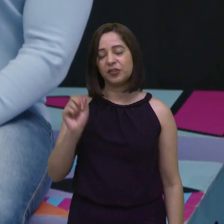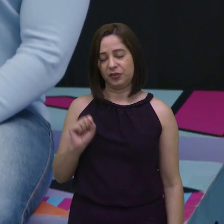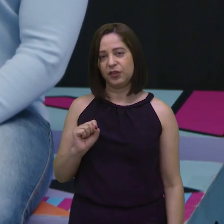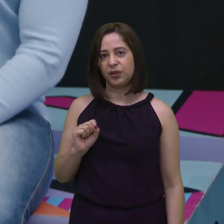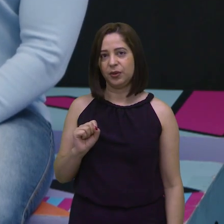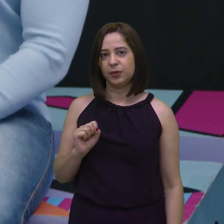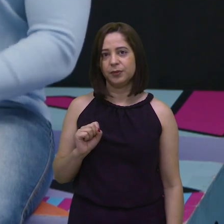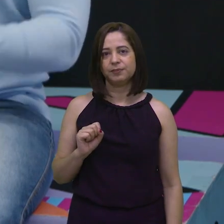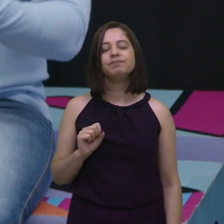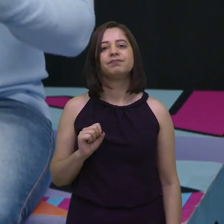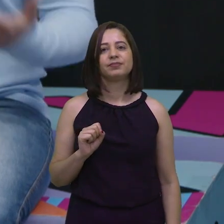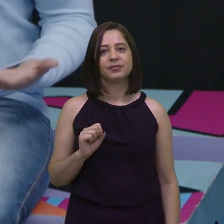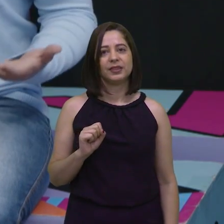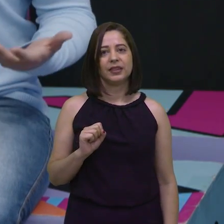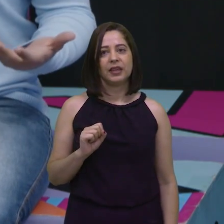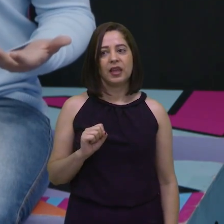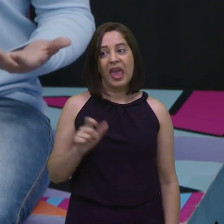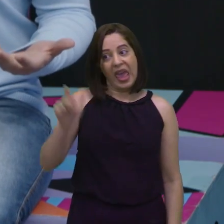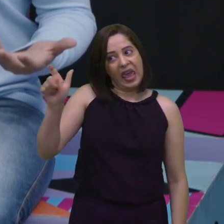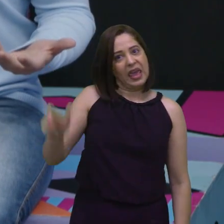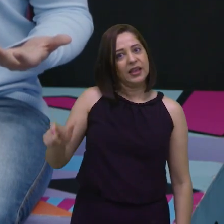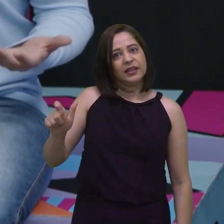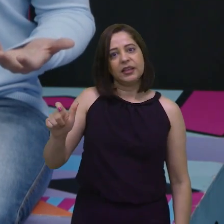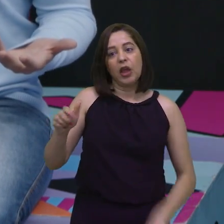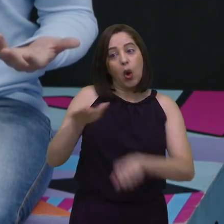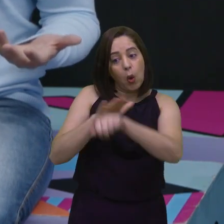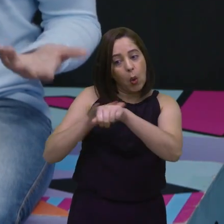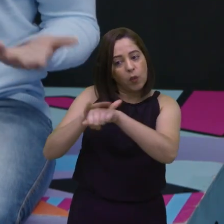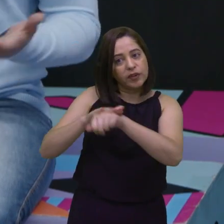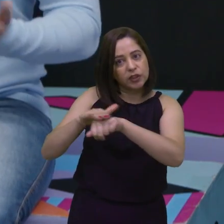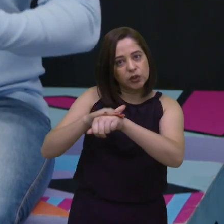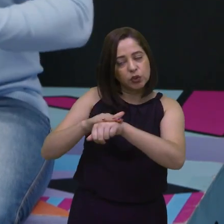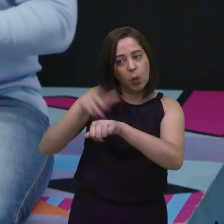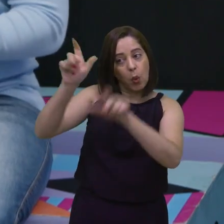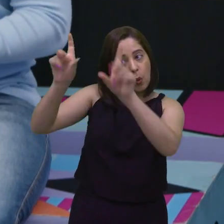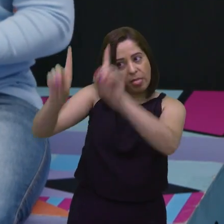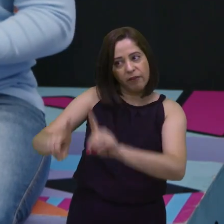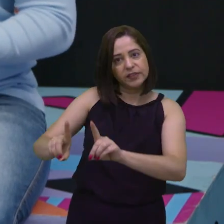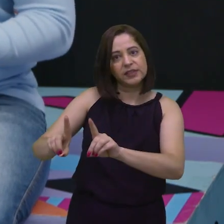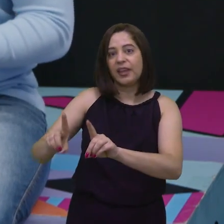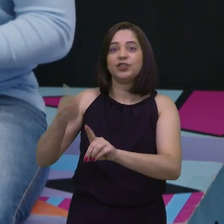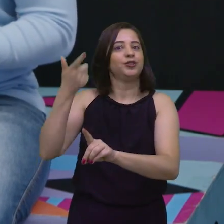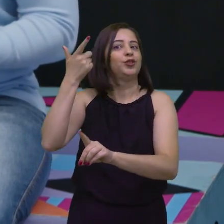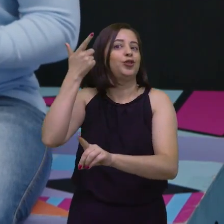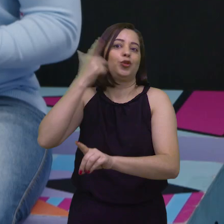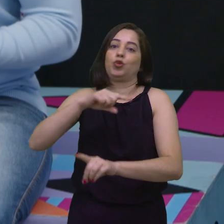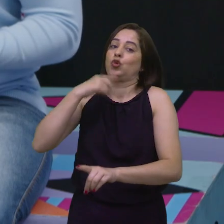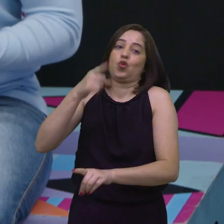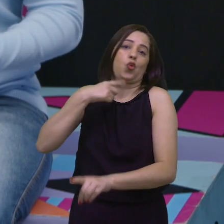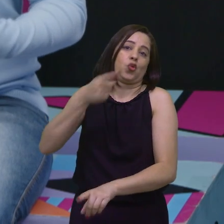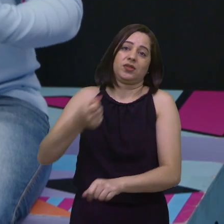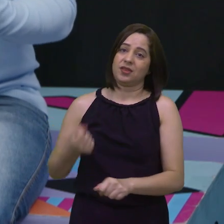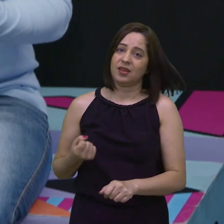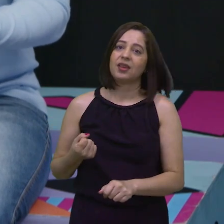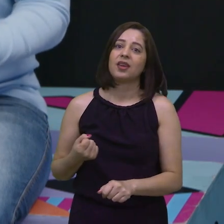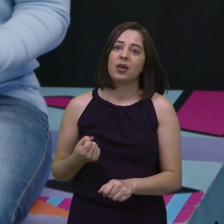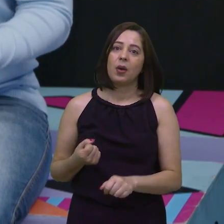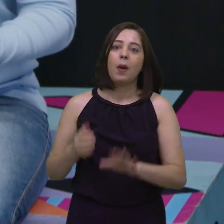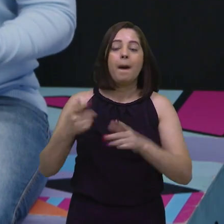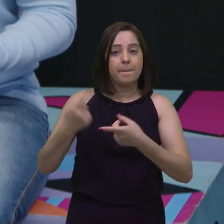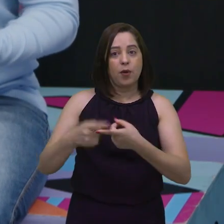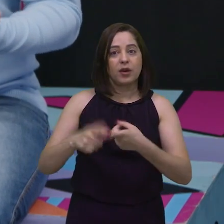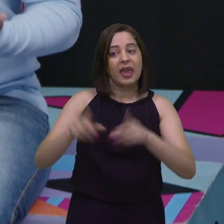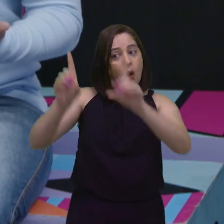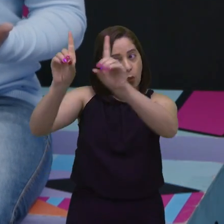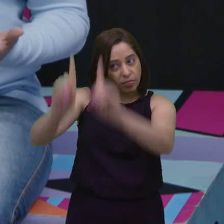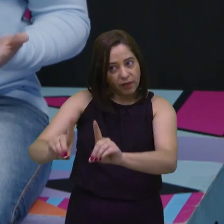Vitor trouxe aí no final. No fim das contas, ele não conversou com nenhuma pessoa com deficiência nas ruas da cidade, que de fato são as